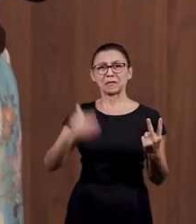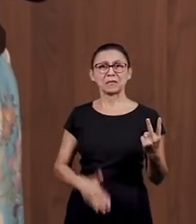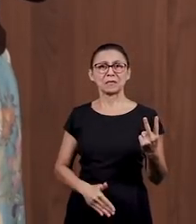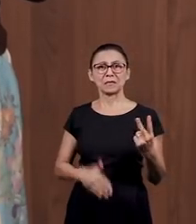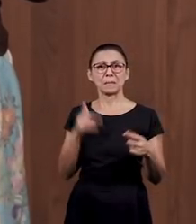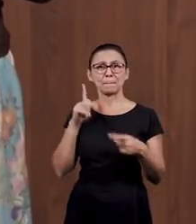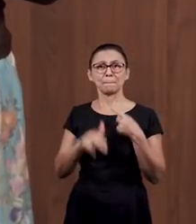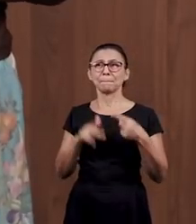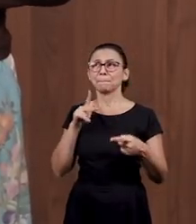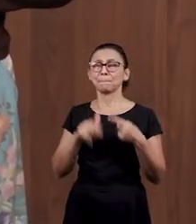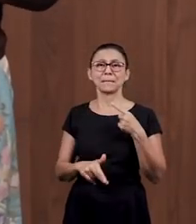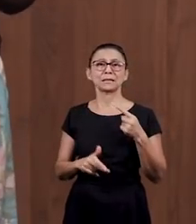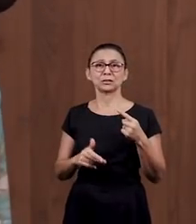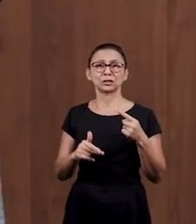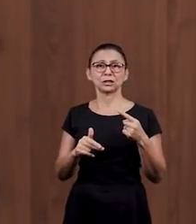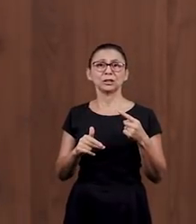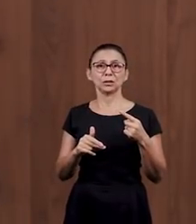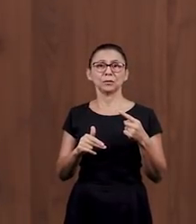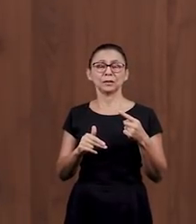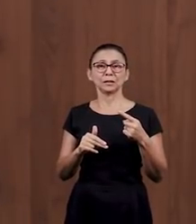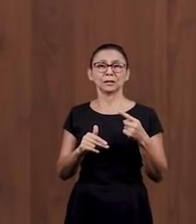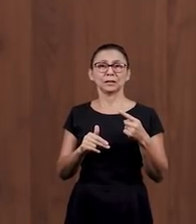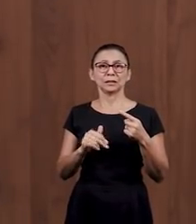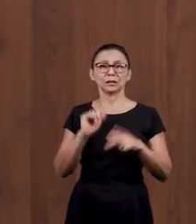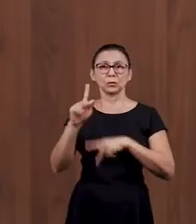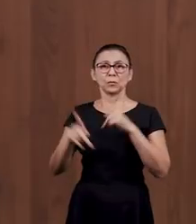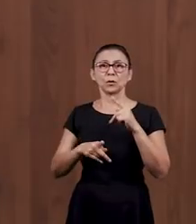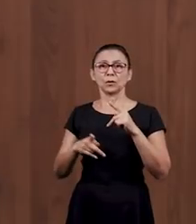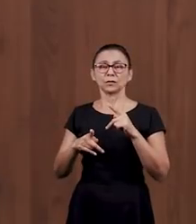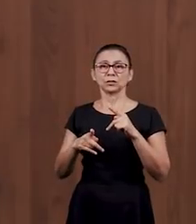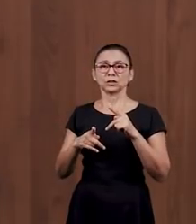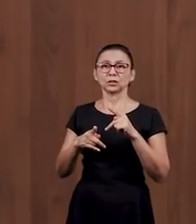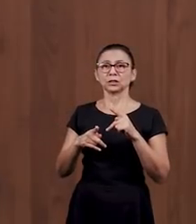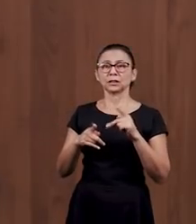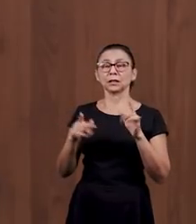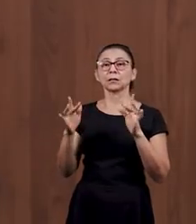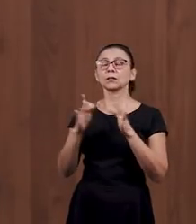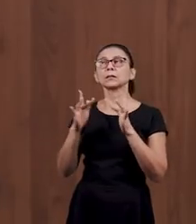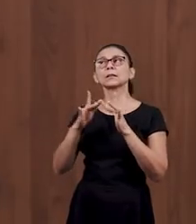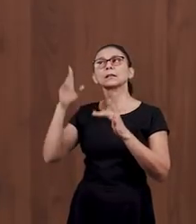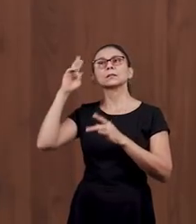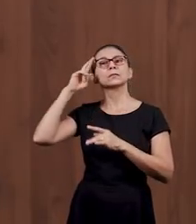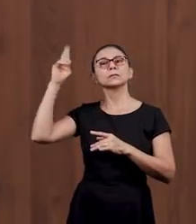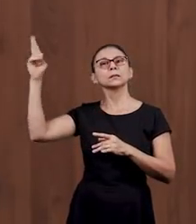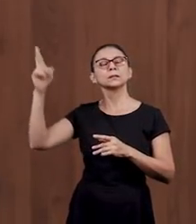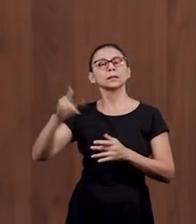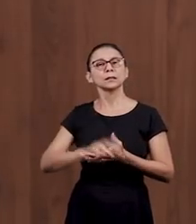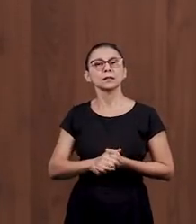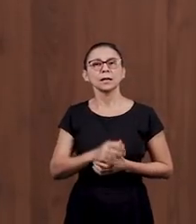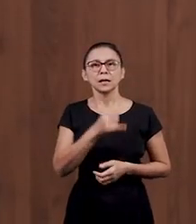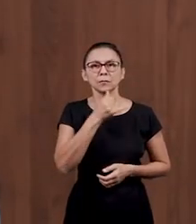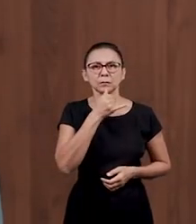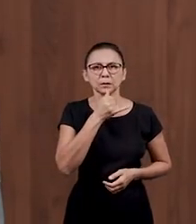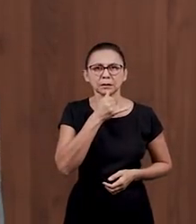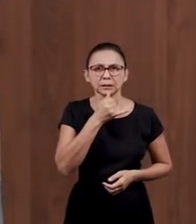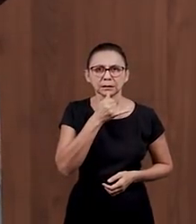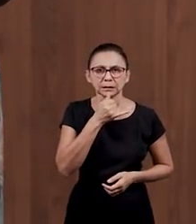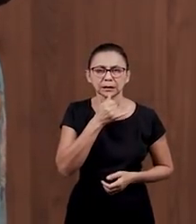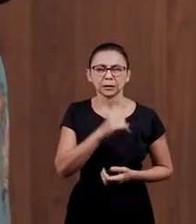se achegasse a Deus. Um exemplo que eles faziam era que toda oferta precisava que